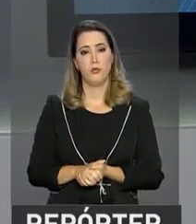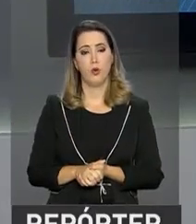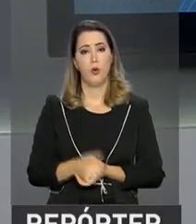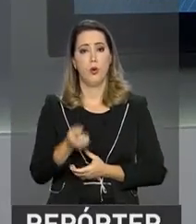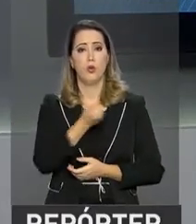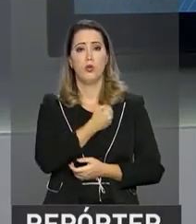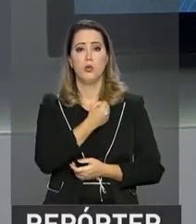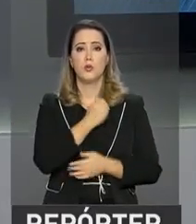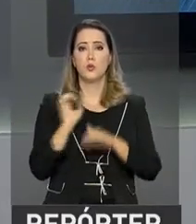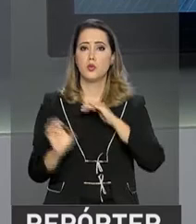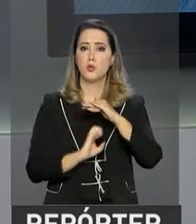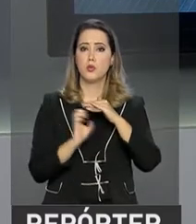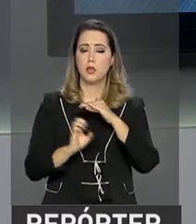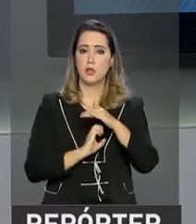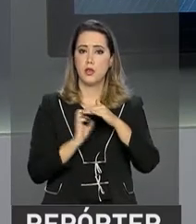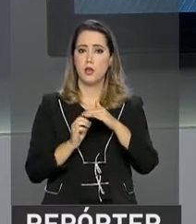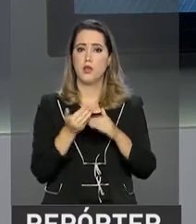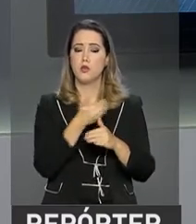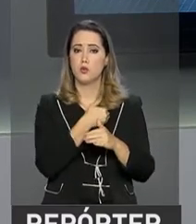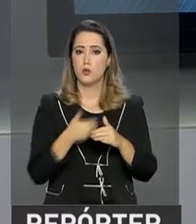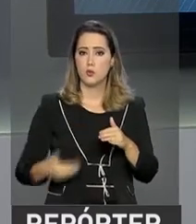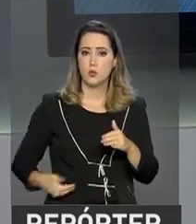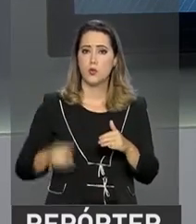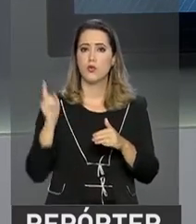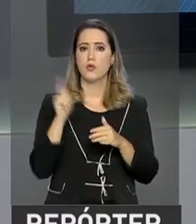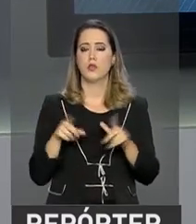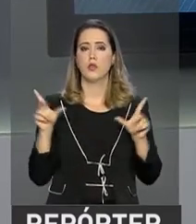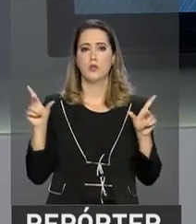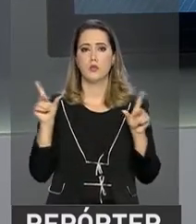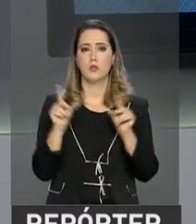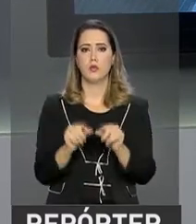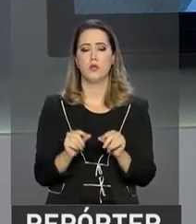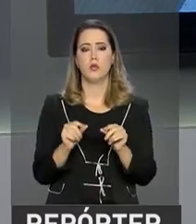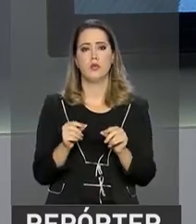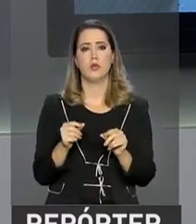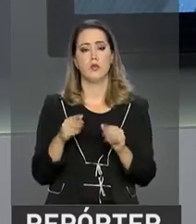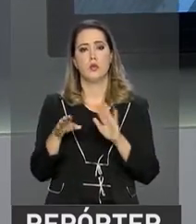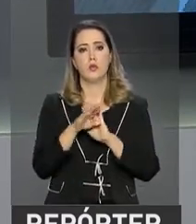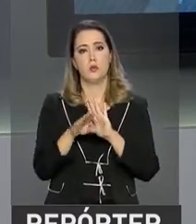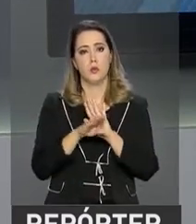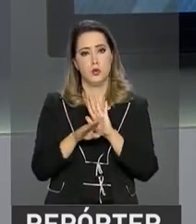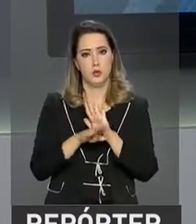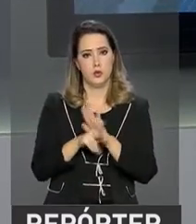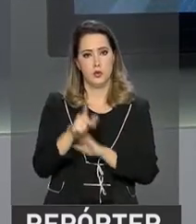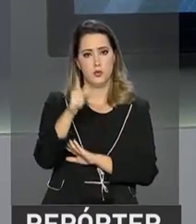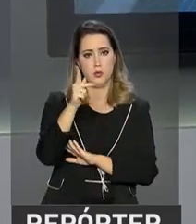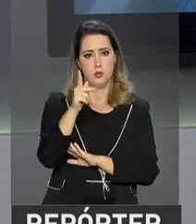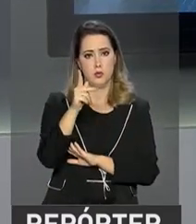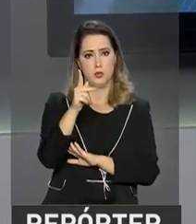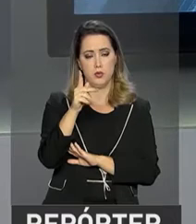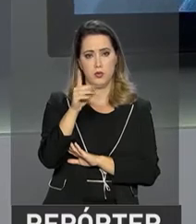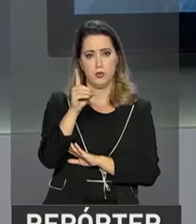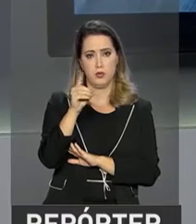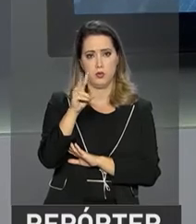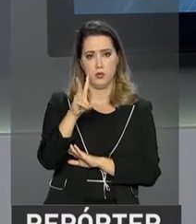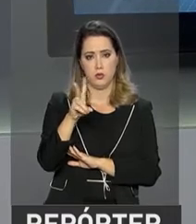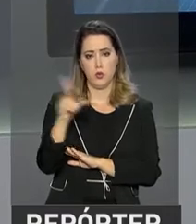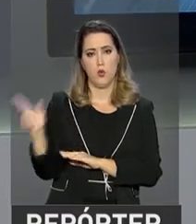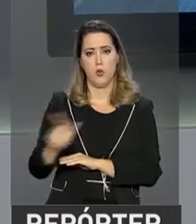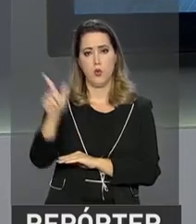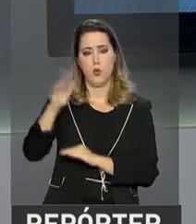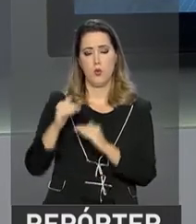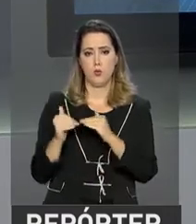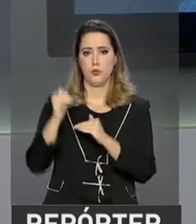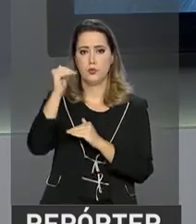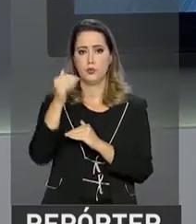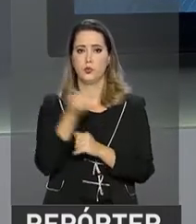é o menor em quase sete anos com os programas de demissão voluntária os pdvs o lucro também aumentou os números foram